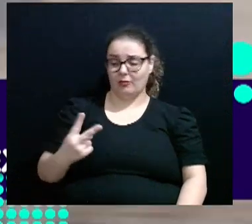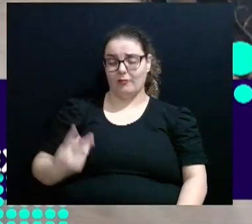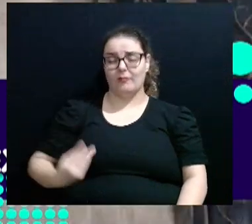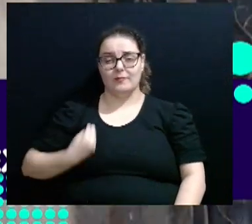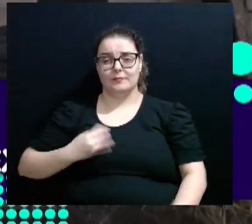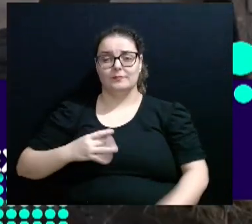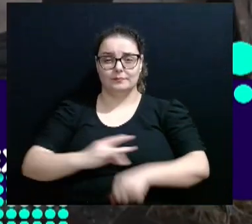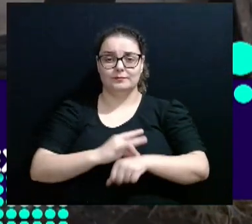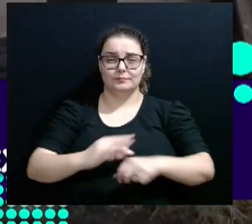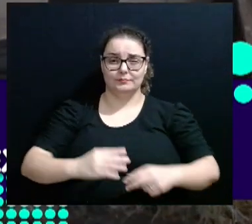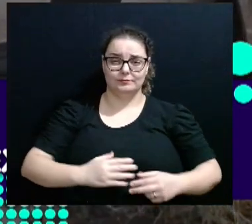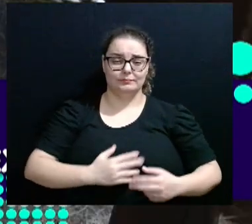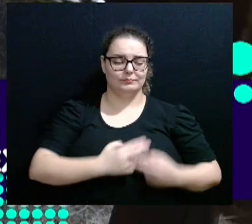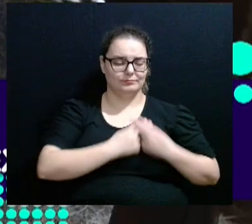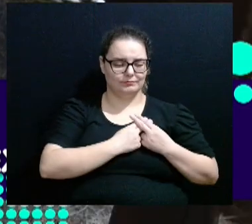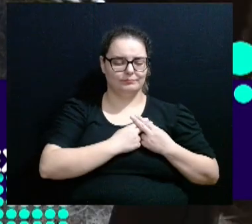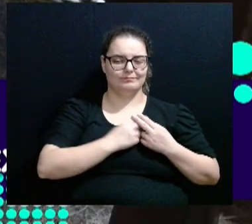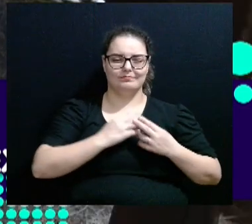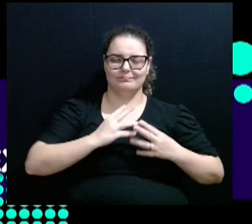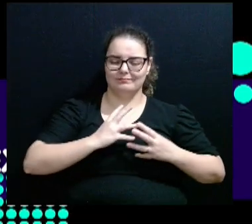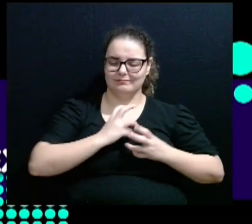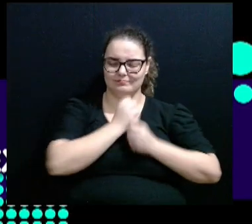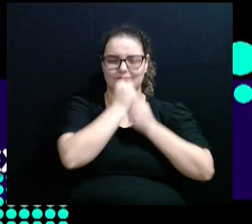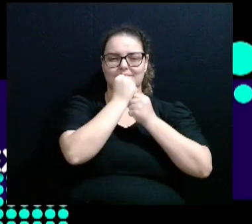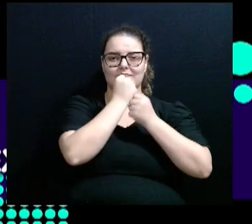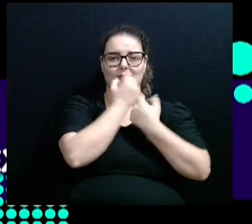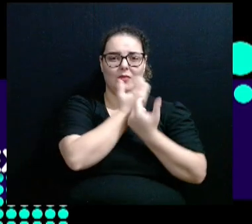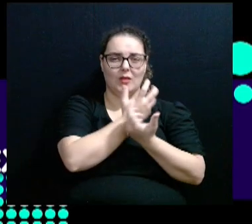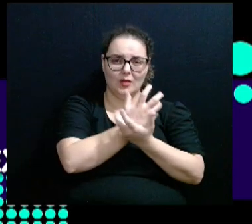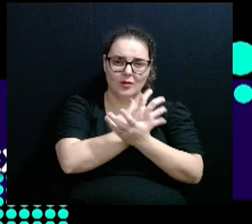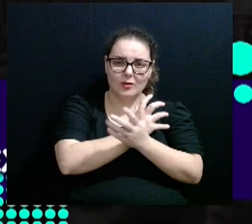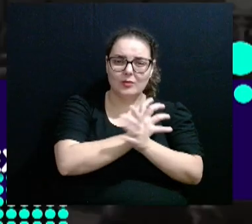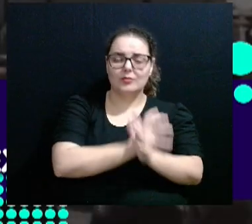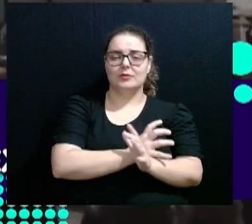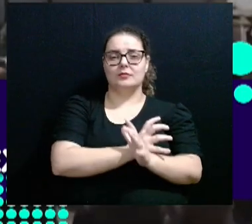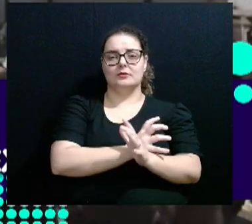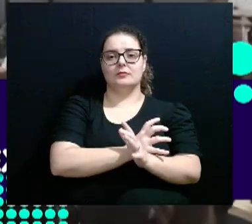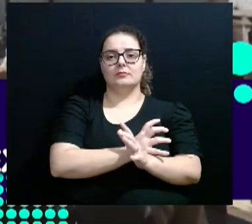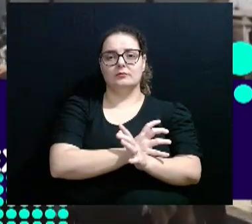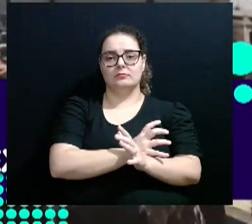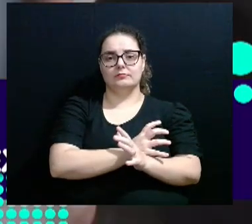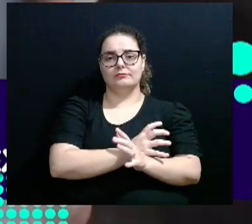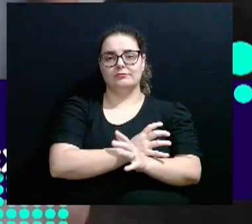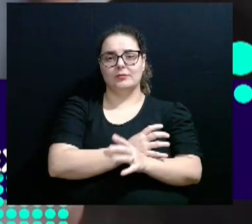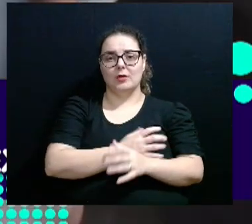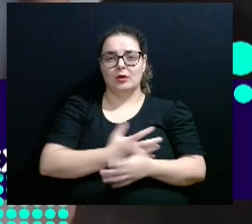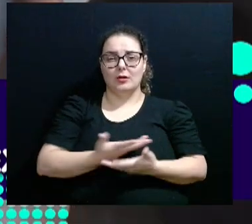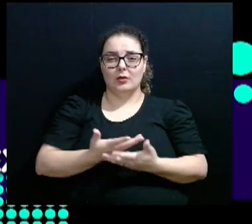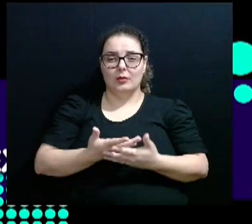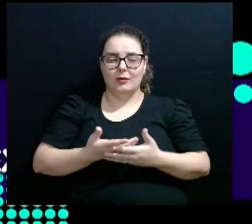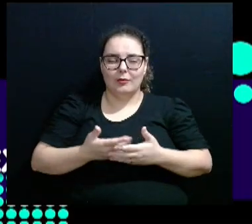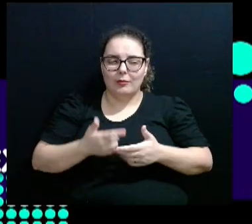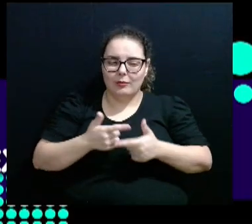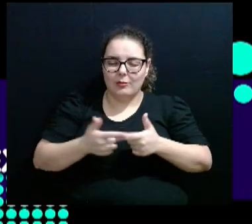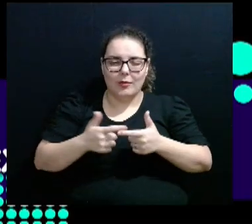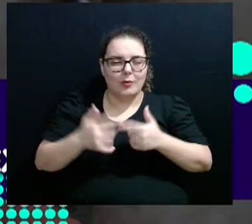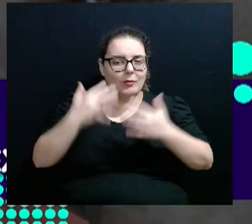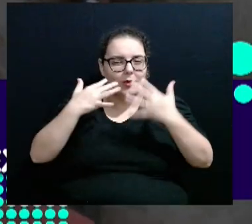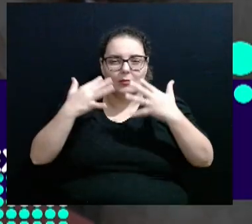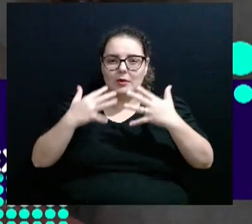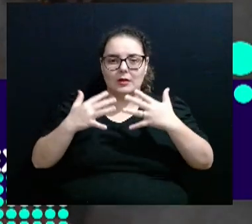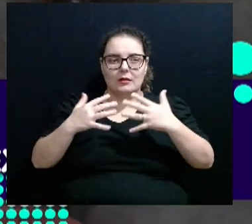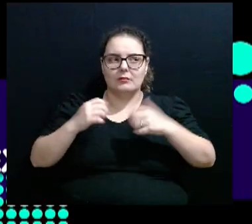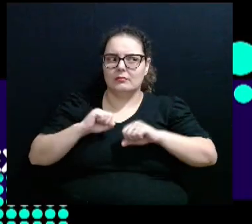avassalador, o vazio deixado pela perda torna-se o solo fértil para uma inspiração inesperada. O